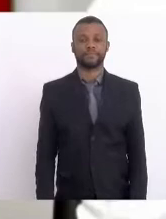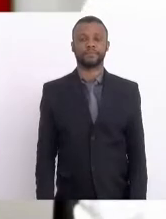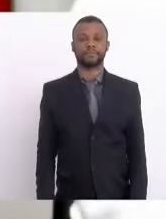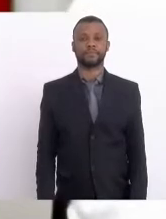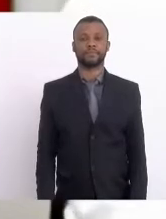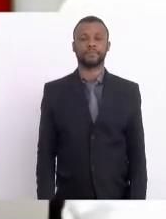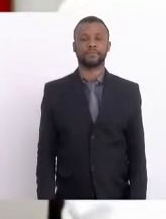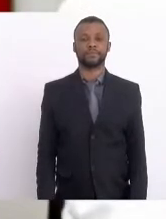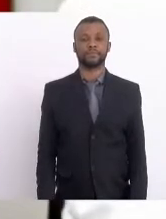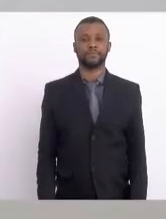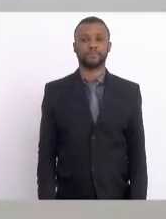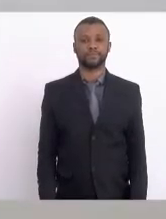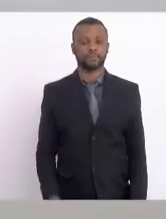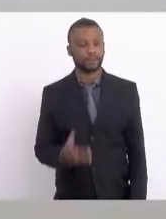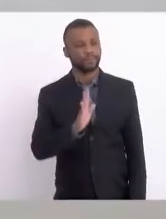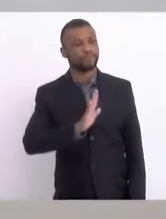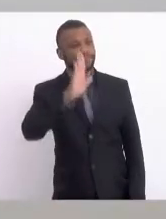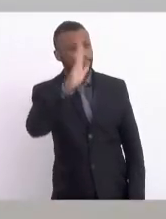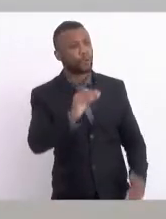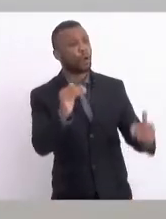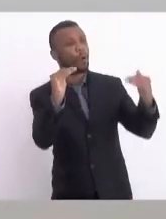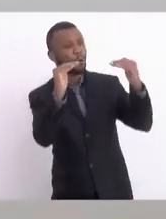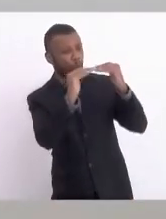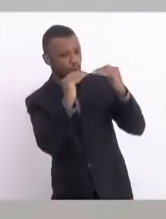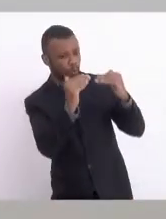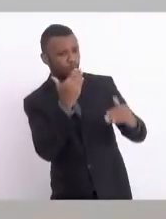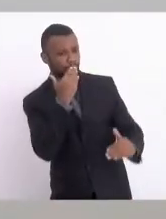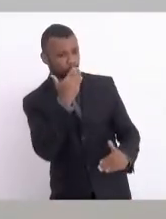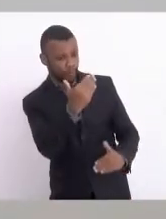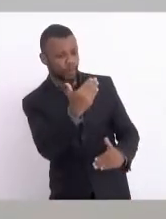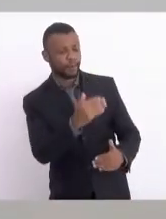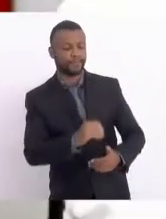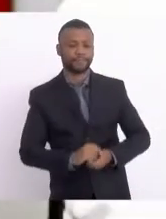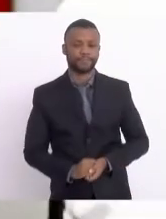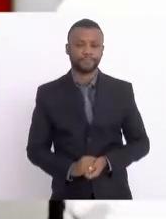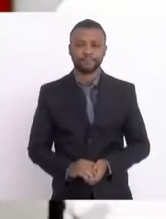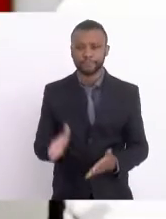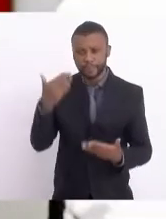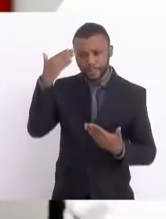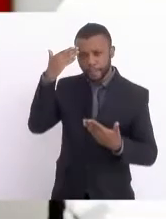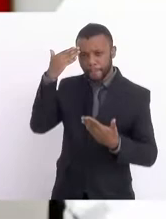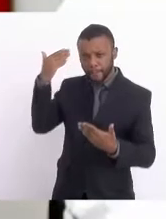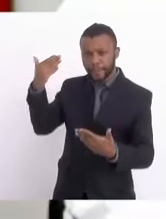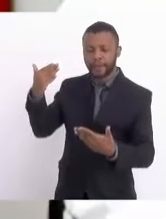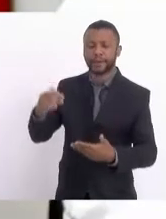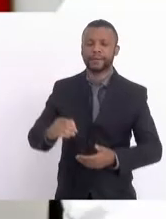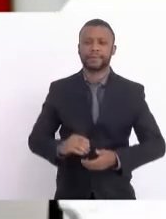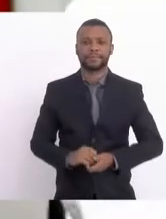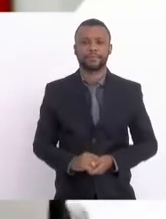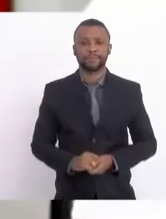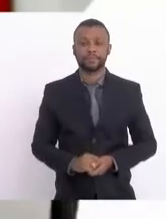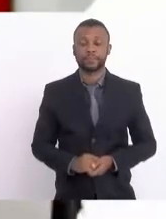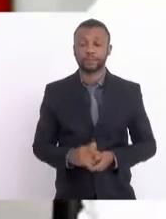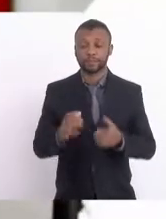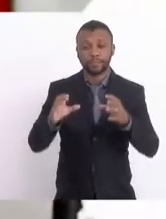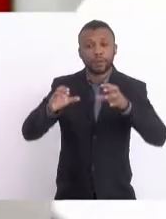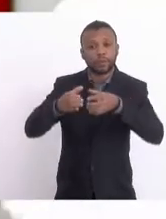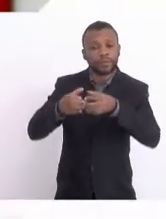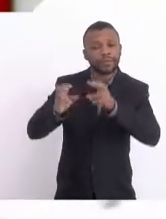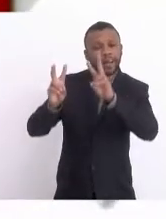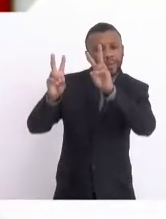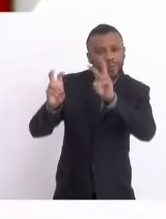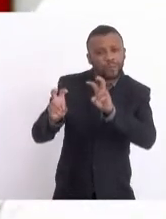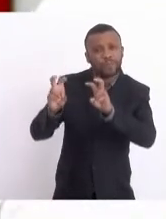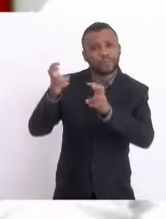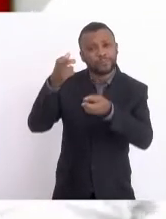Favorável, tia Ju. Obrigada, deputado. pela Comissão de Assuntos Municipais e